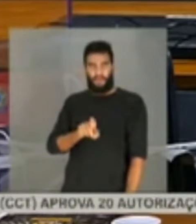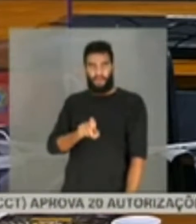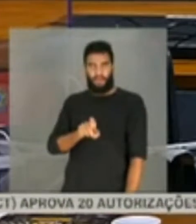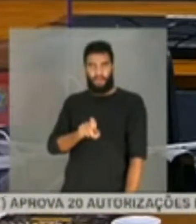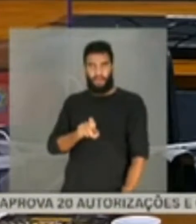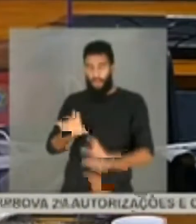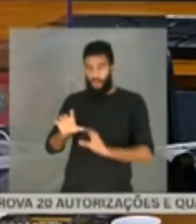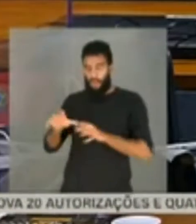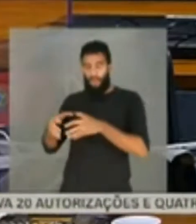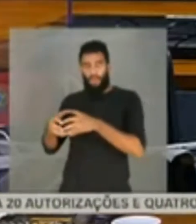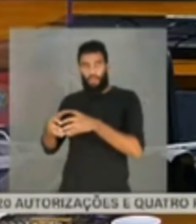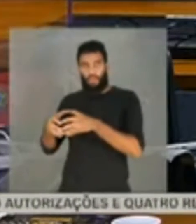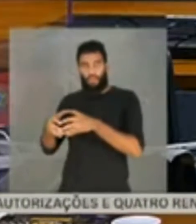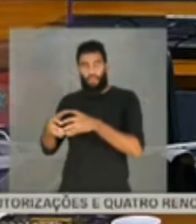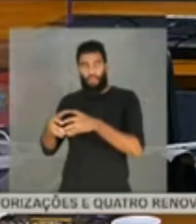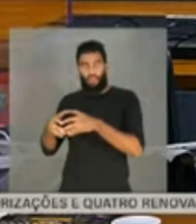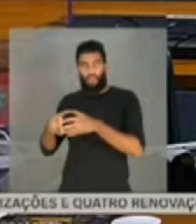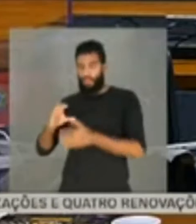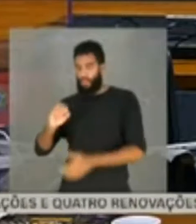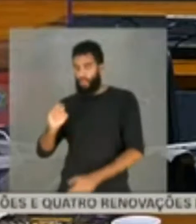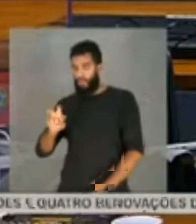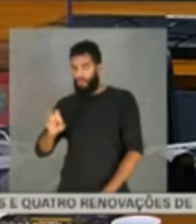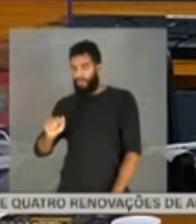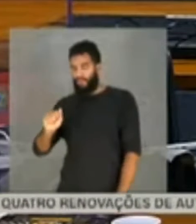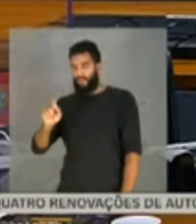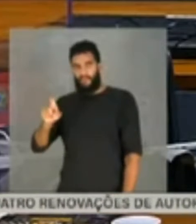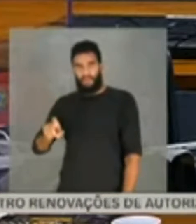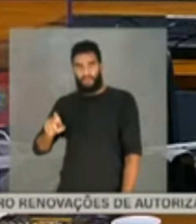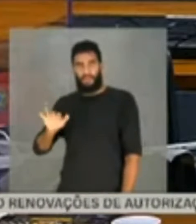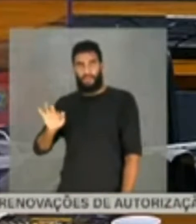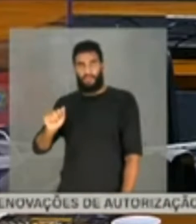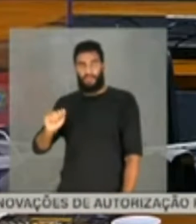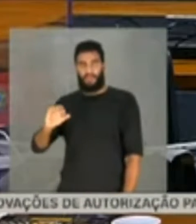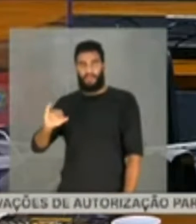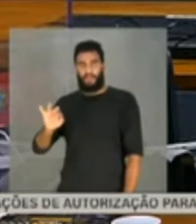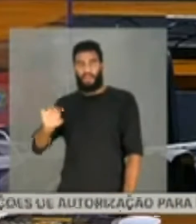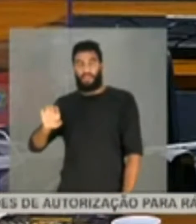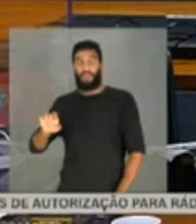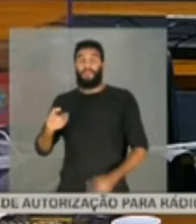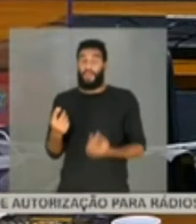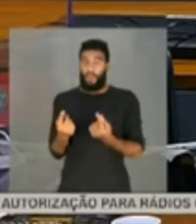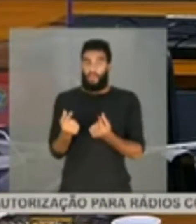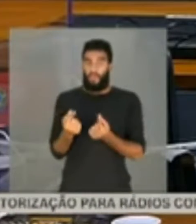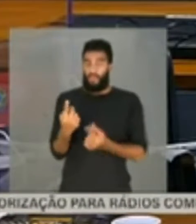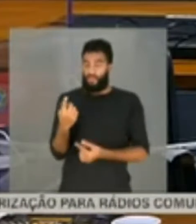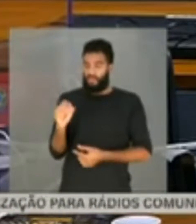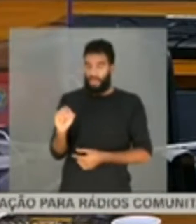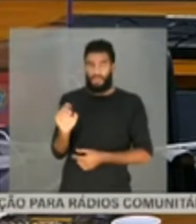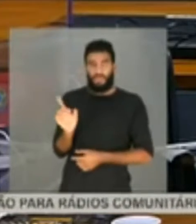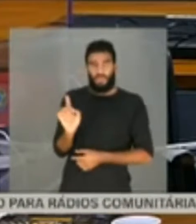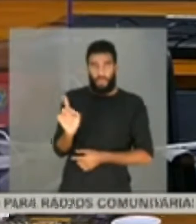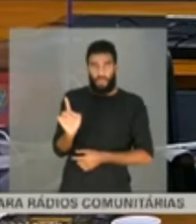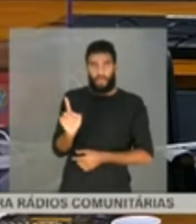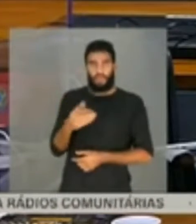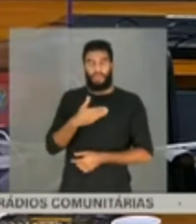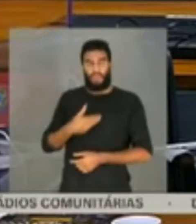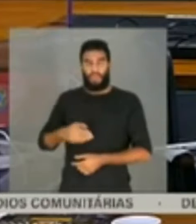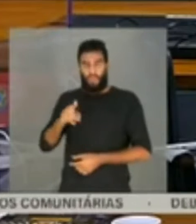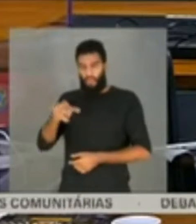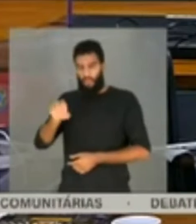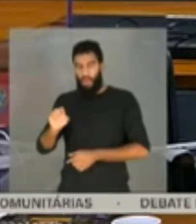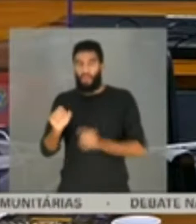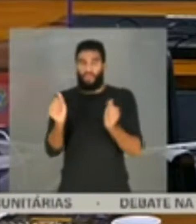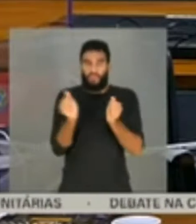ao consórcio COVAX Facility, bem como o valor de $10 contratado pela